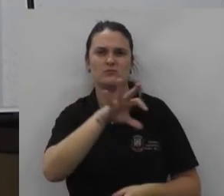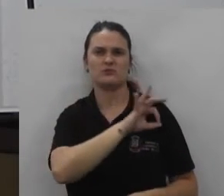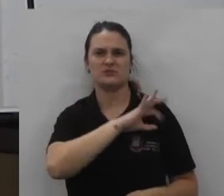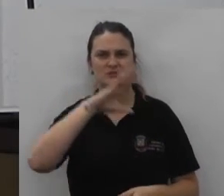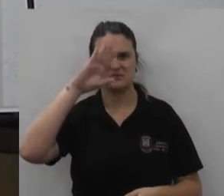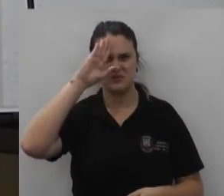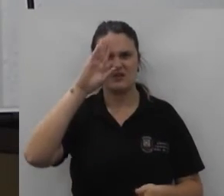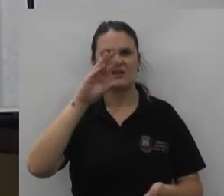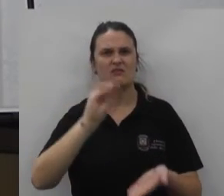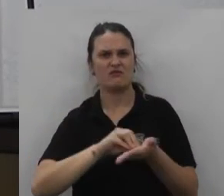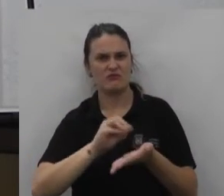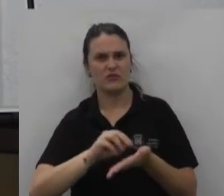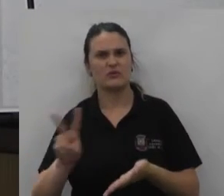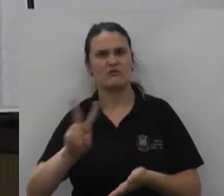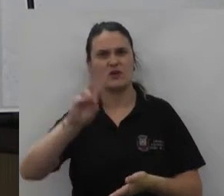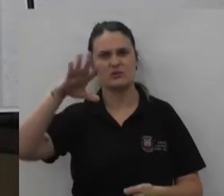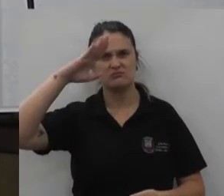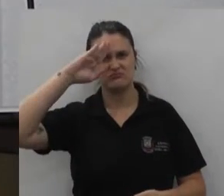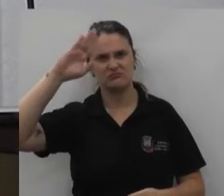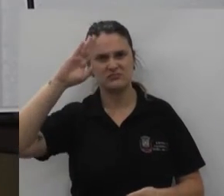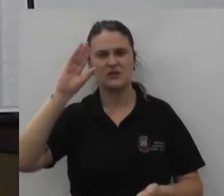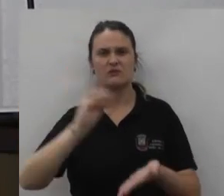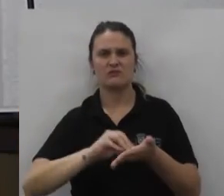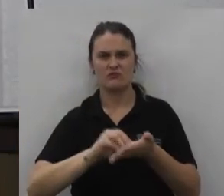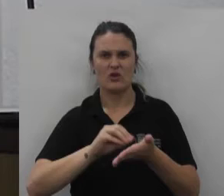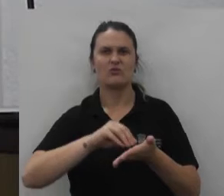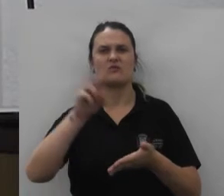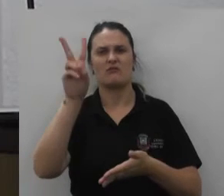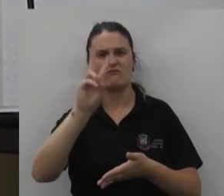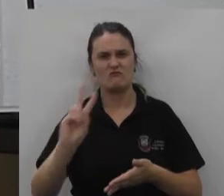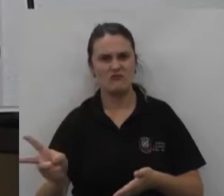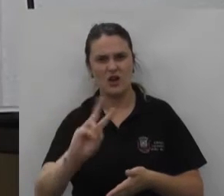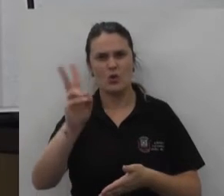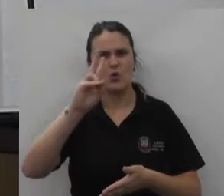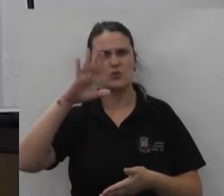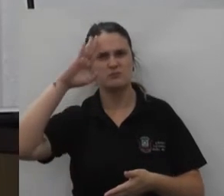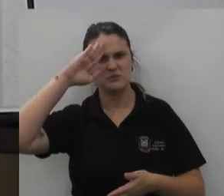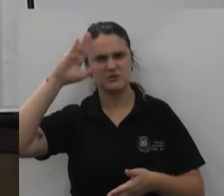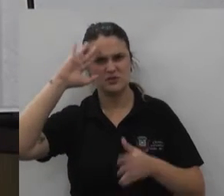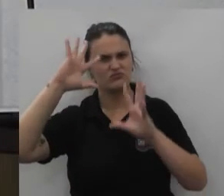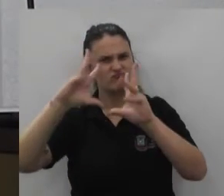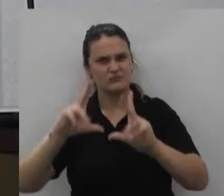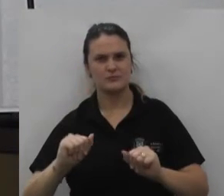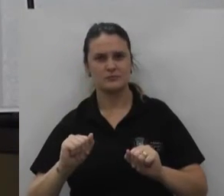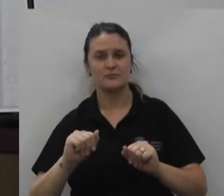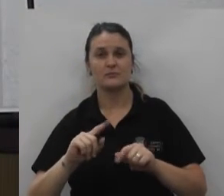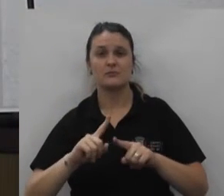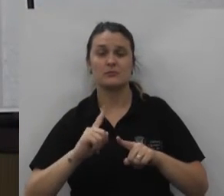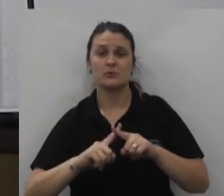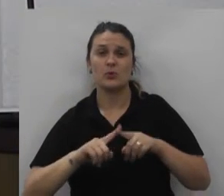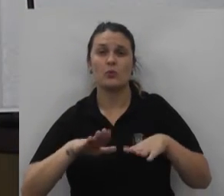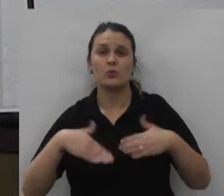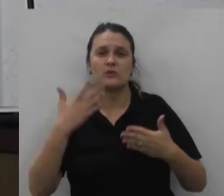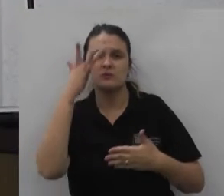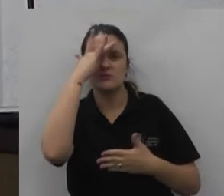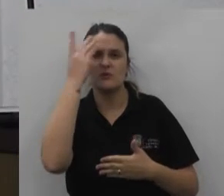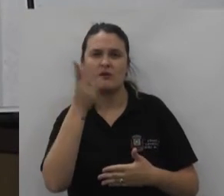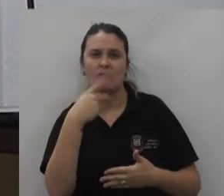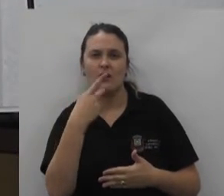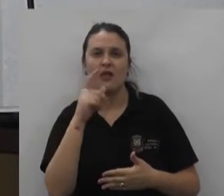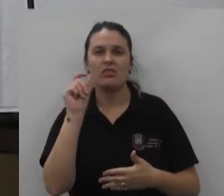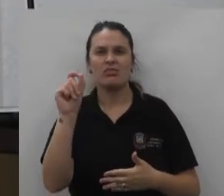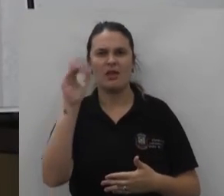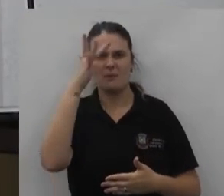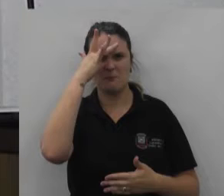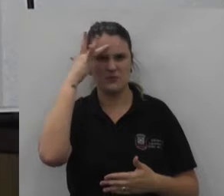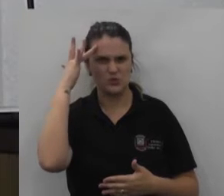militar, a desvalorização do exército brasileiro, a desvalorização das Forças Armadas em seus atos. Quando você diz que um cara